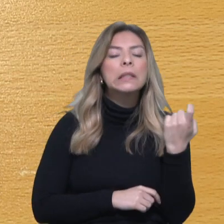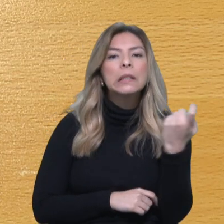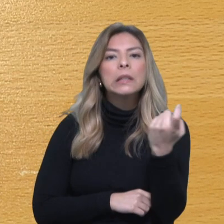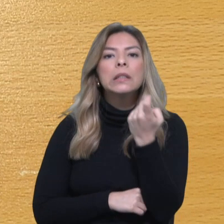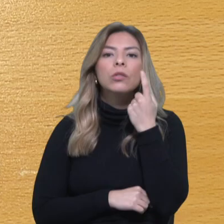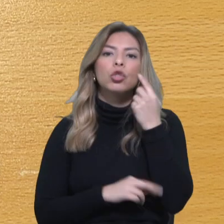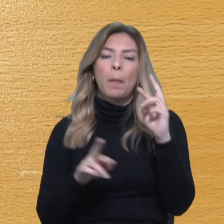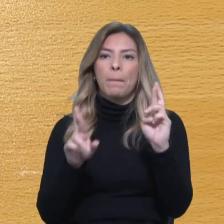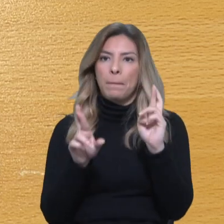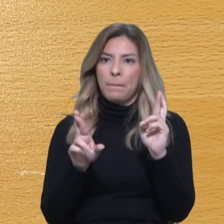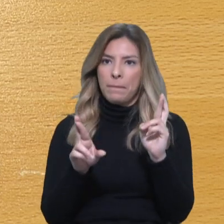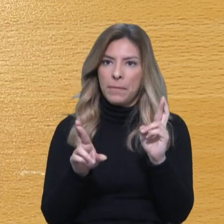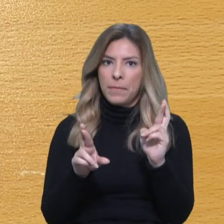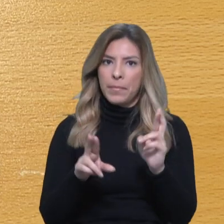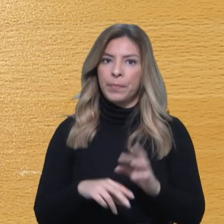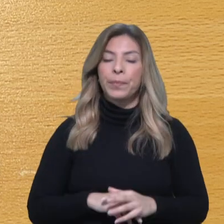Esperança.